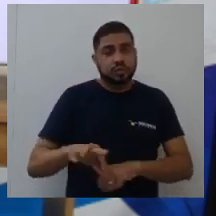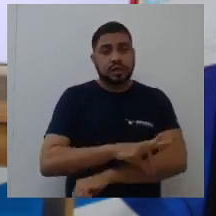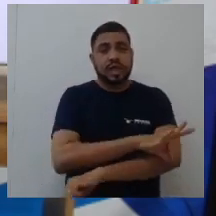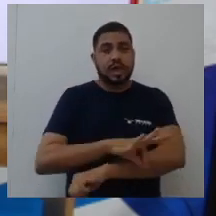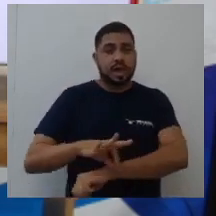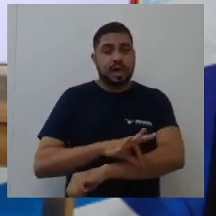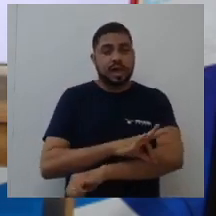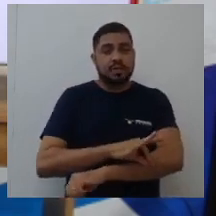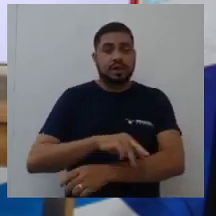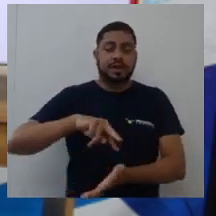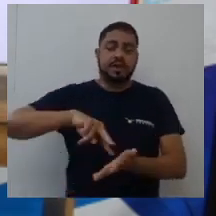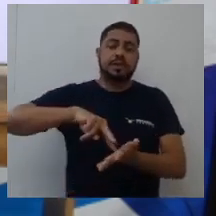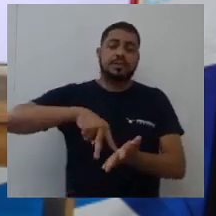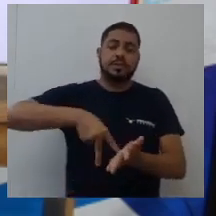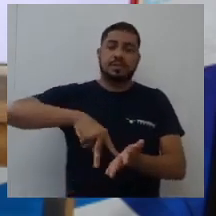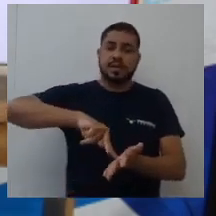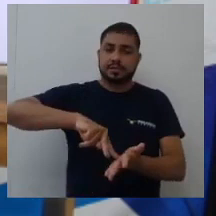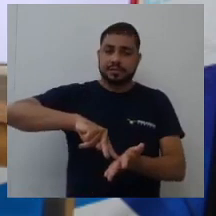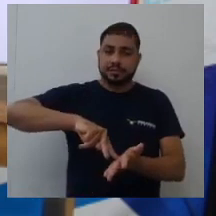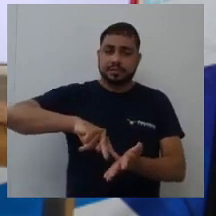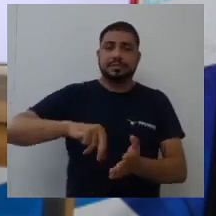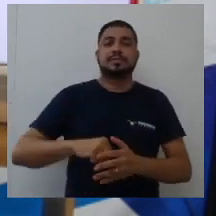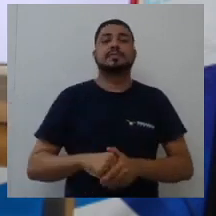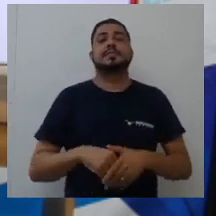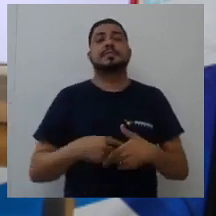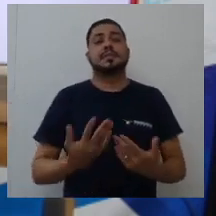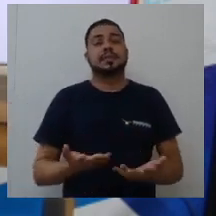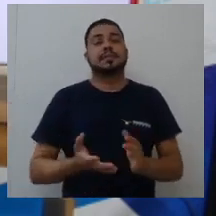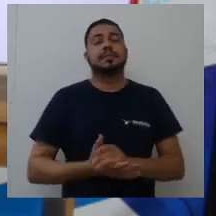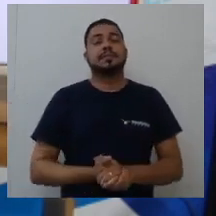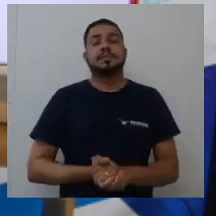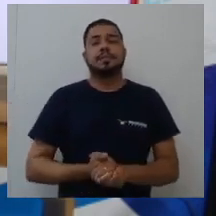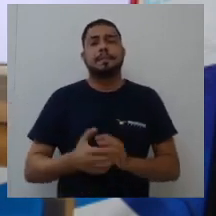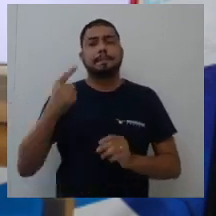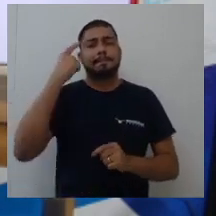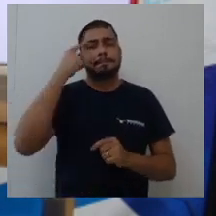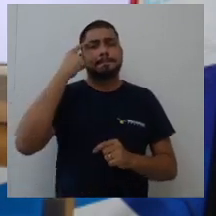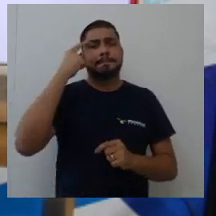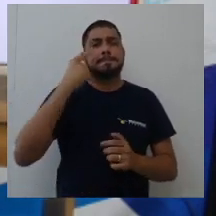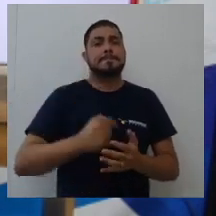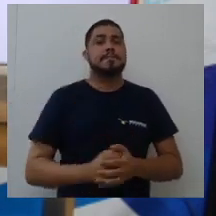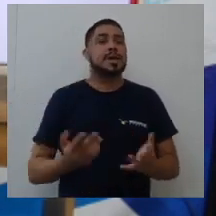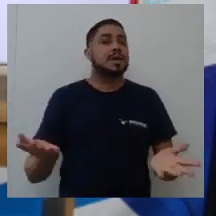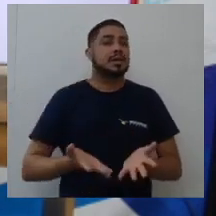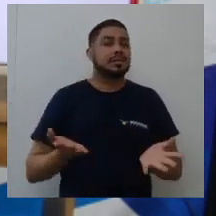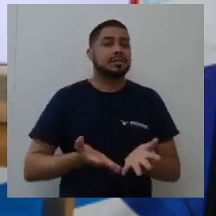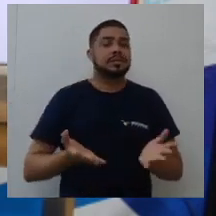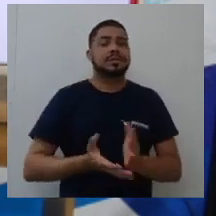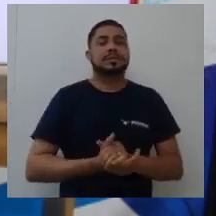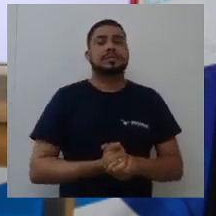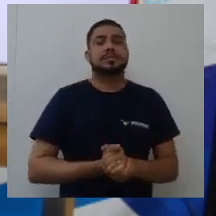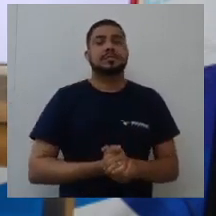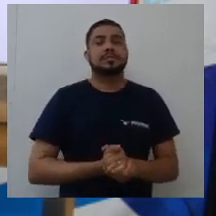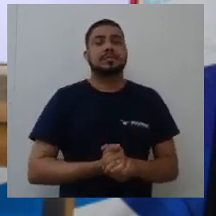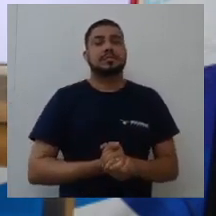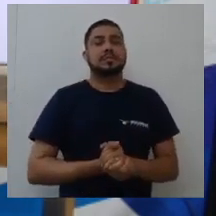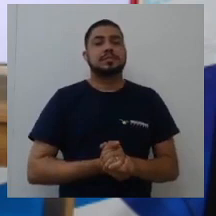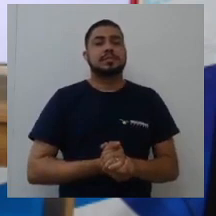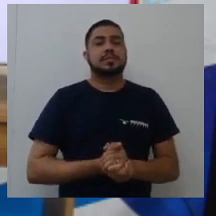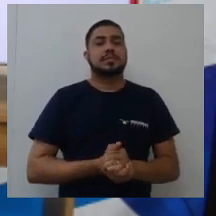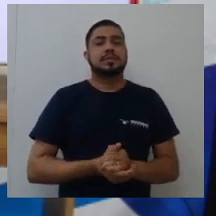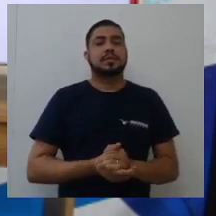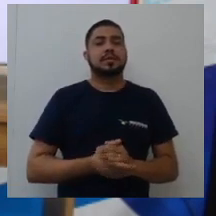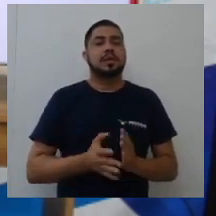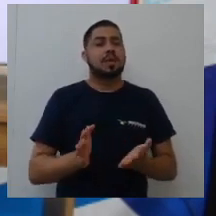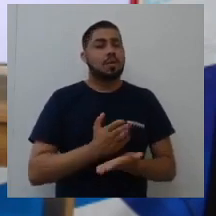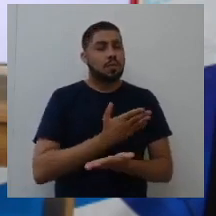compasso. Tá joia? Tá bom? Então, vamos além aqui. Vamos pensar agora, então, em